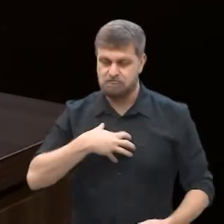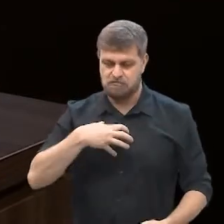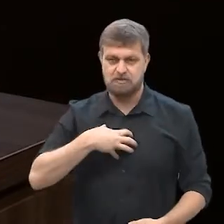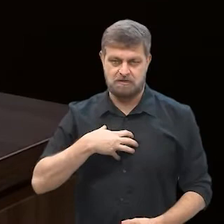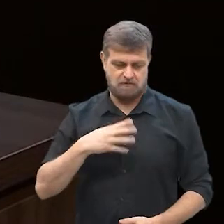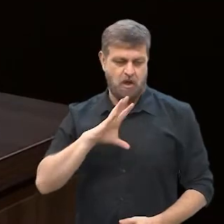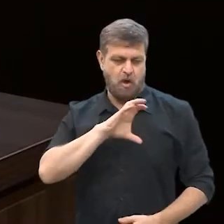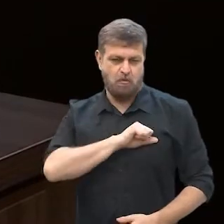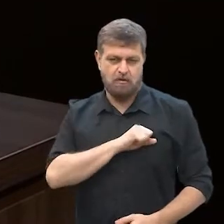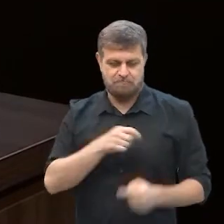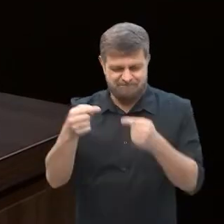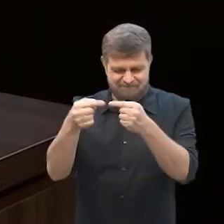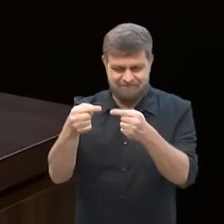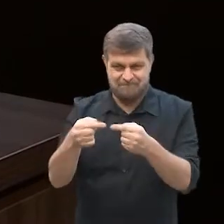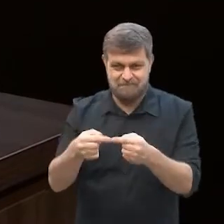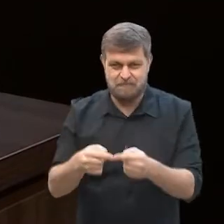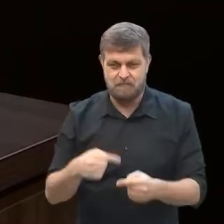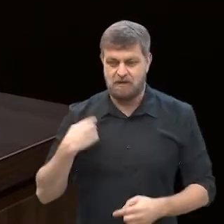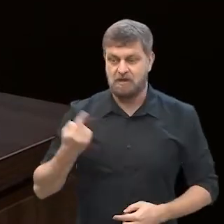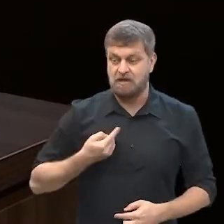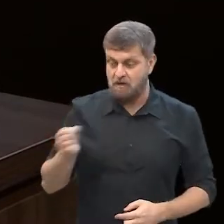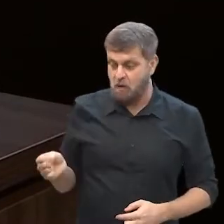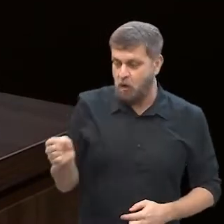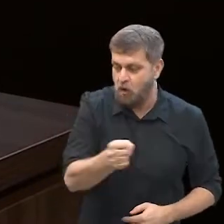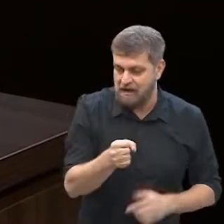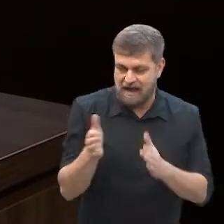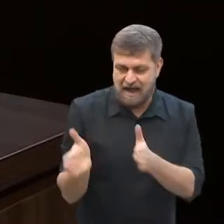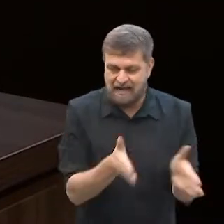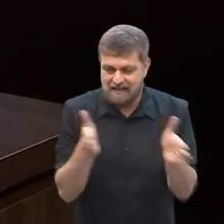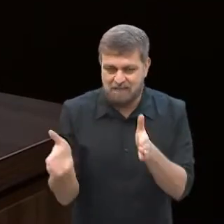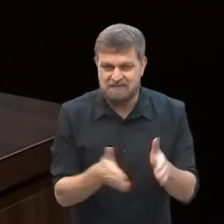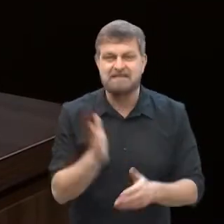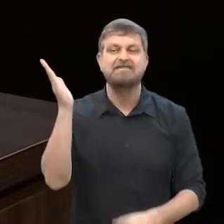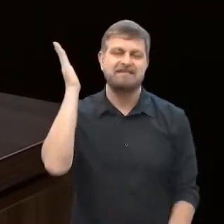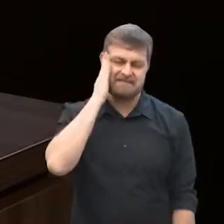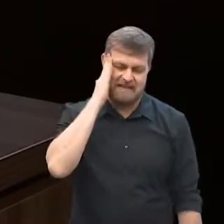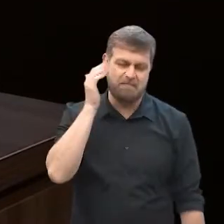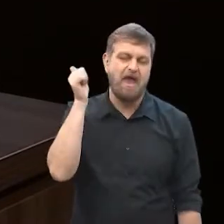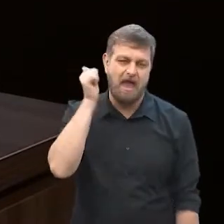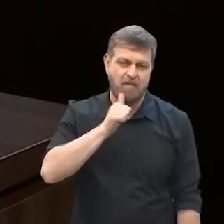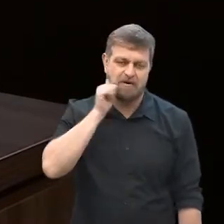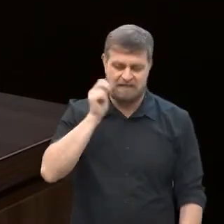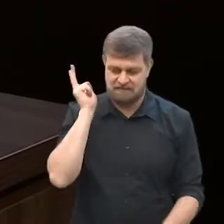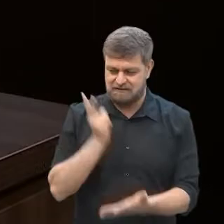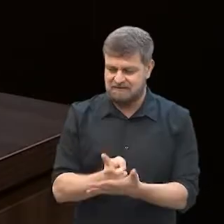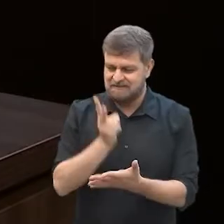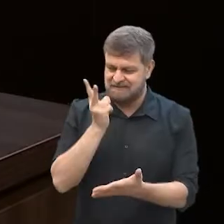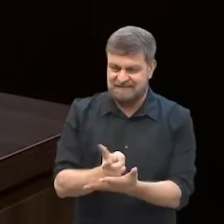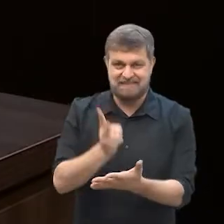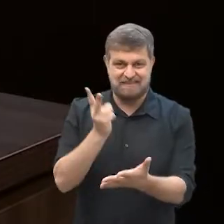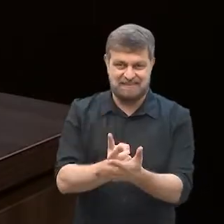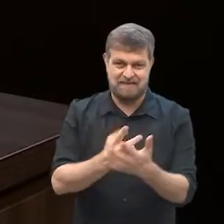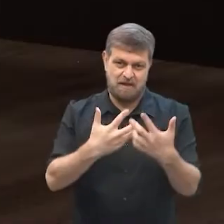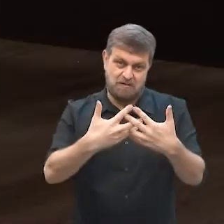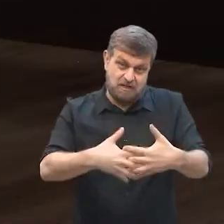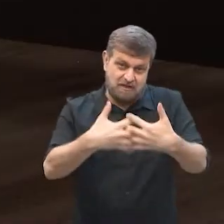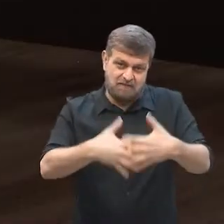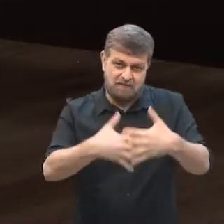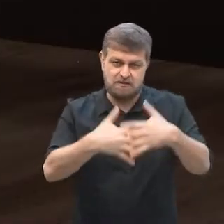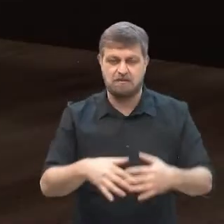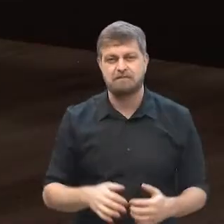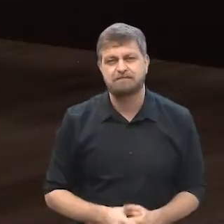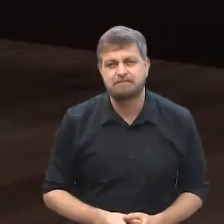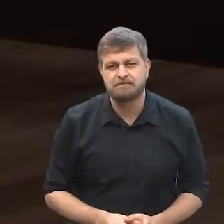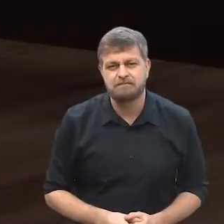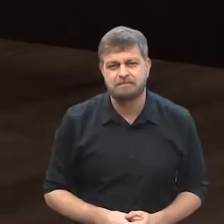engraçado. Aqui vamos contratar mais uma menina para a produção, então todo mundo já sabe. É assim que funciona aqui. Agora